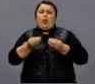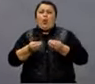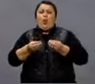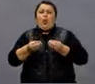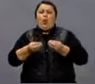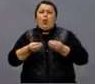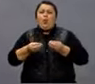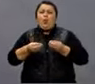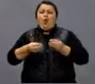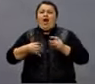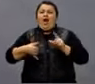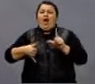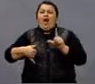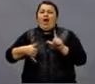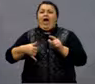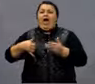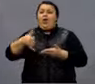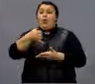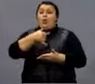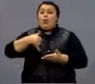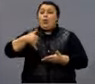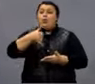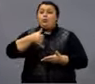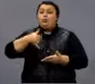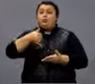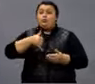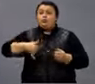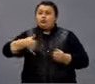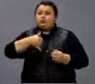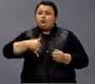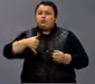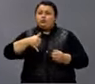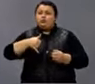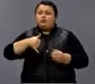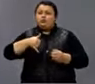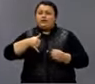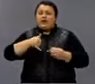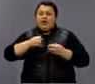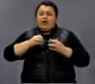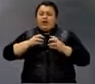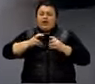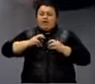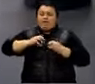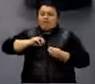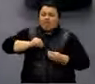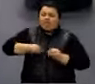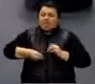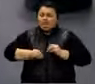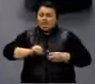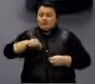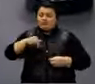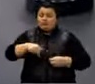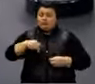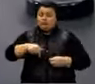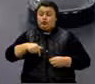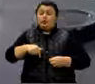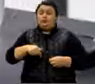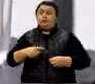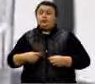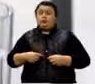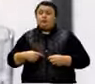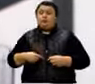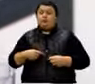gorduras, elas são digeridas no nosso sistema, tá? No nosso organismo. Aqui eu trouxe para